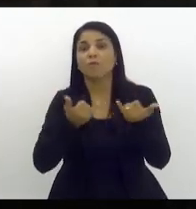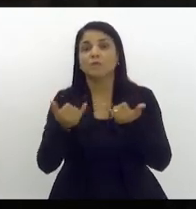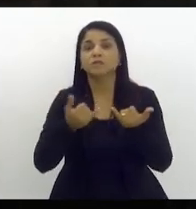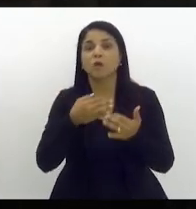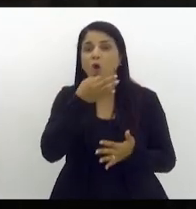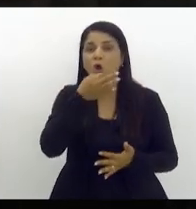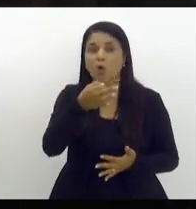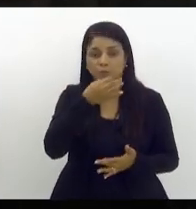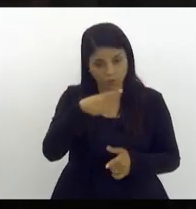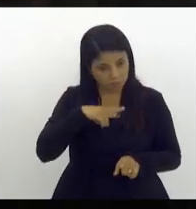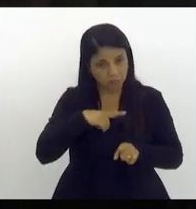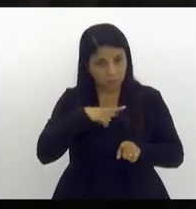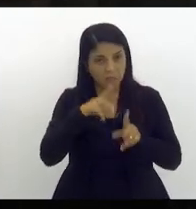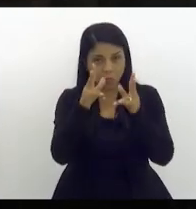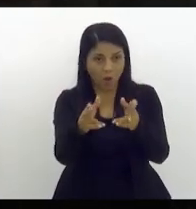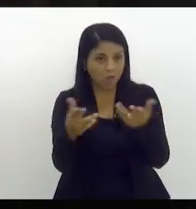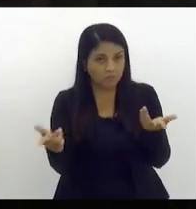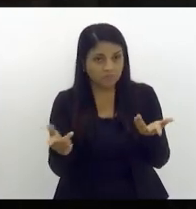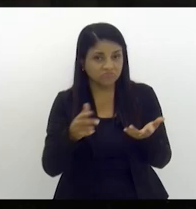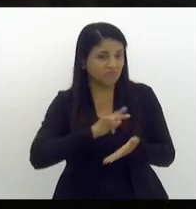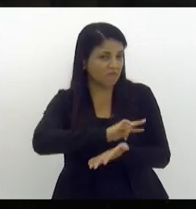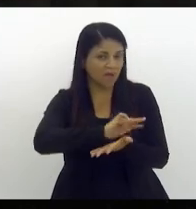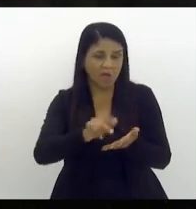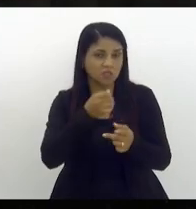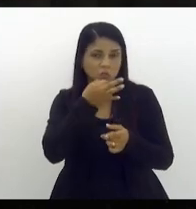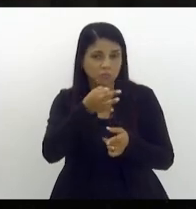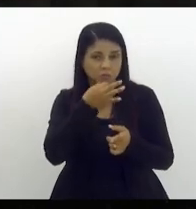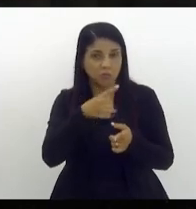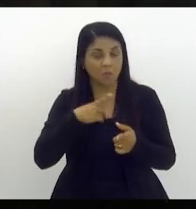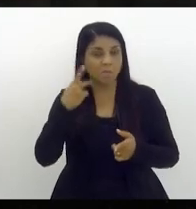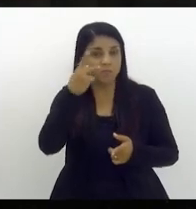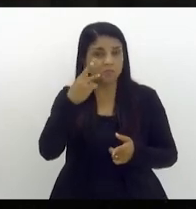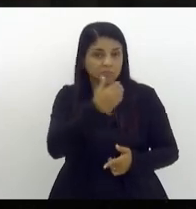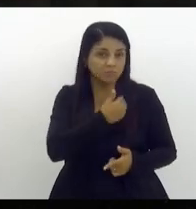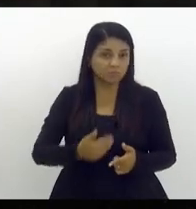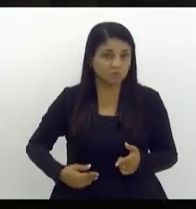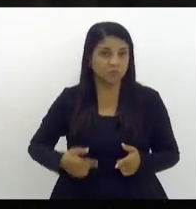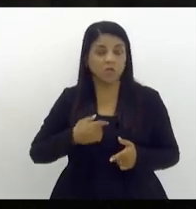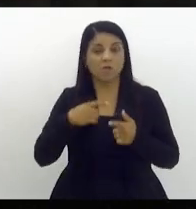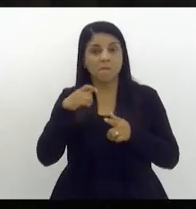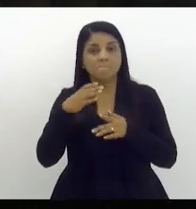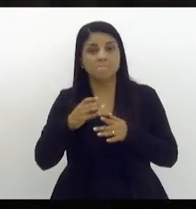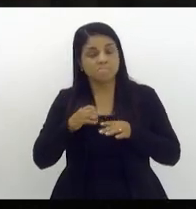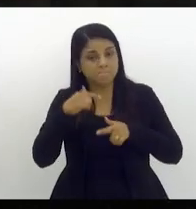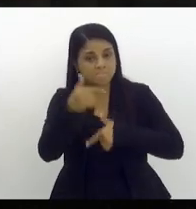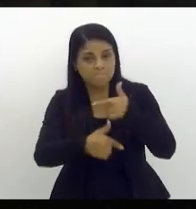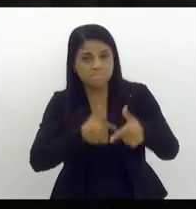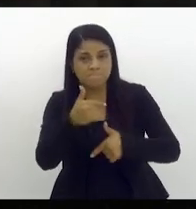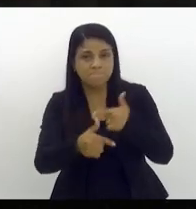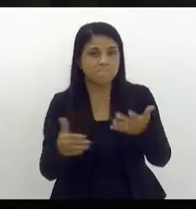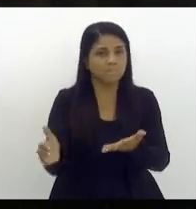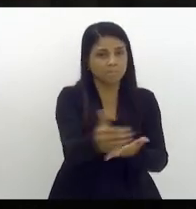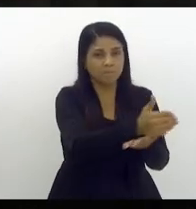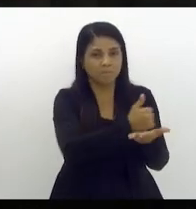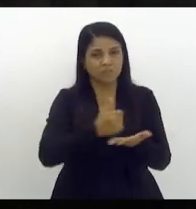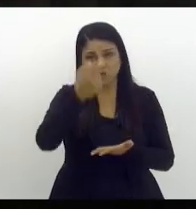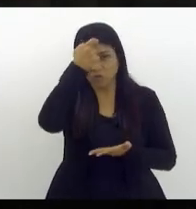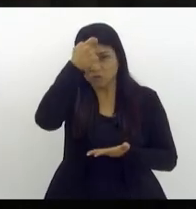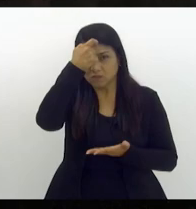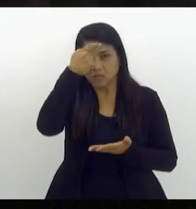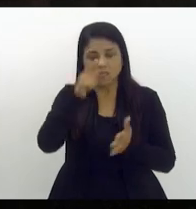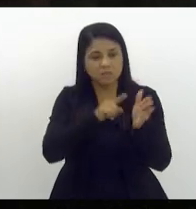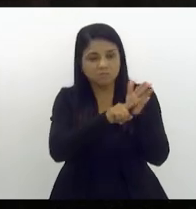Opinião eu também tenho, eu tenho várias, mas política pública se faz com consistência, com dados, com ciência, com